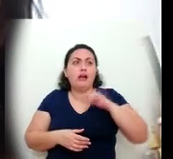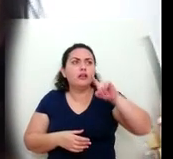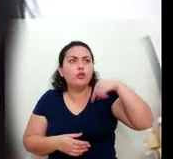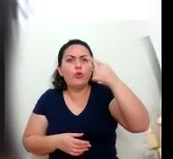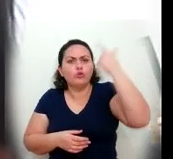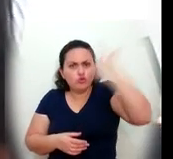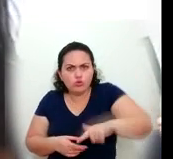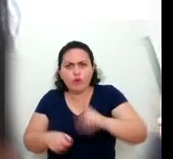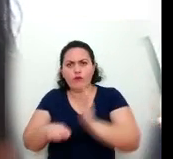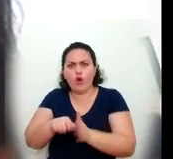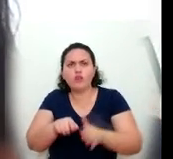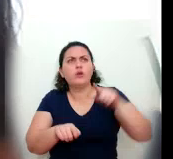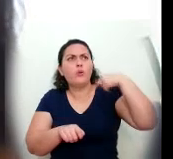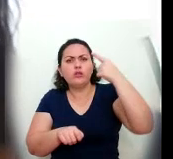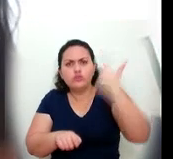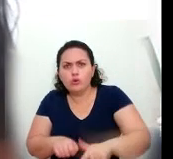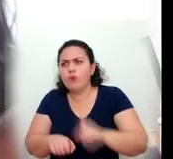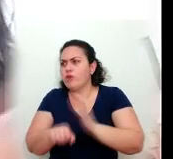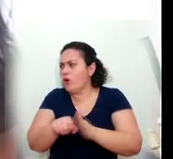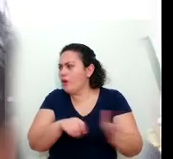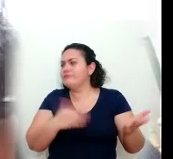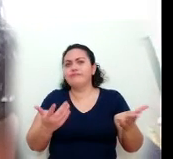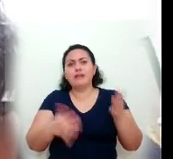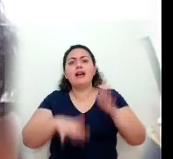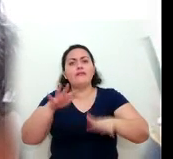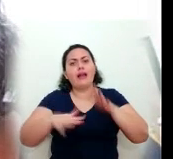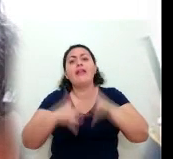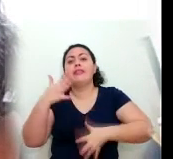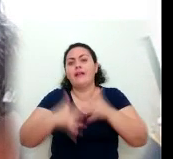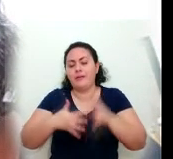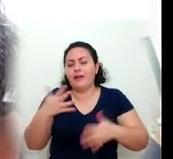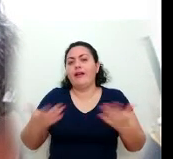de novo, e no outro dia de novo.